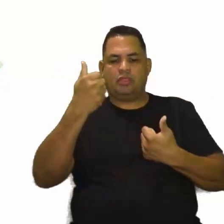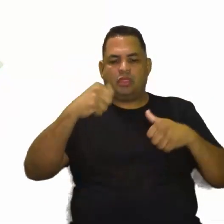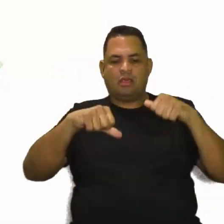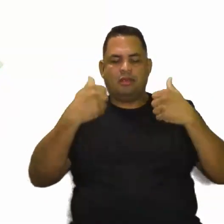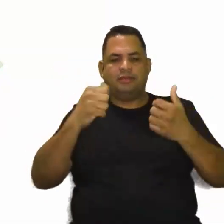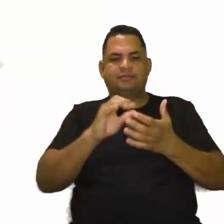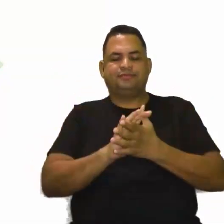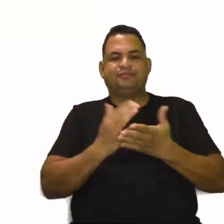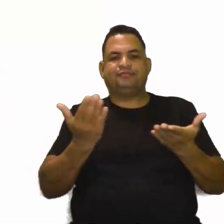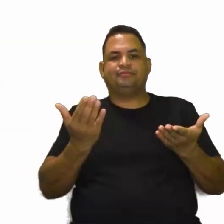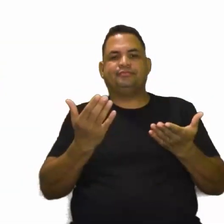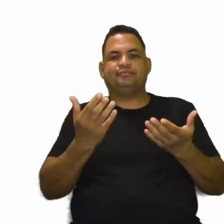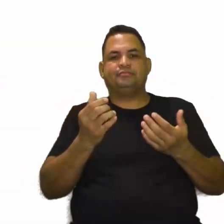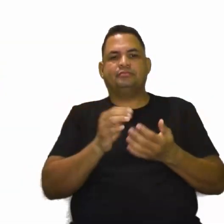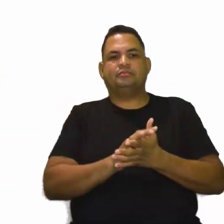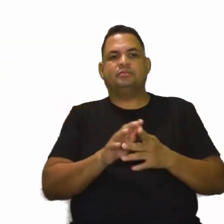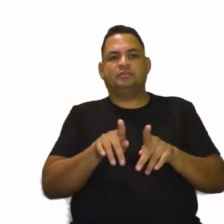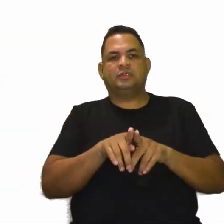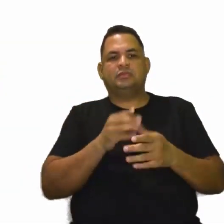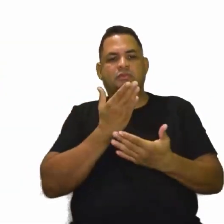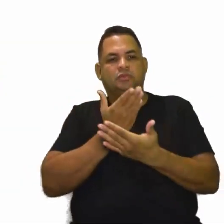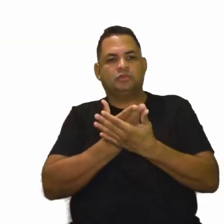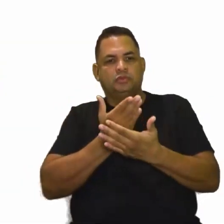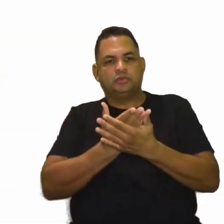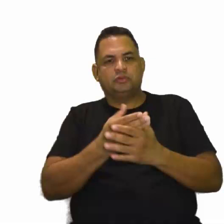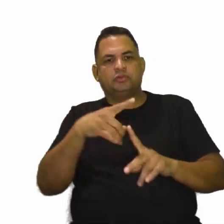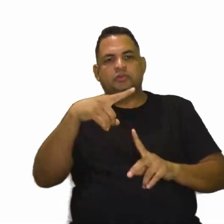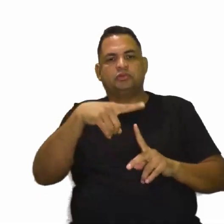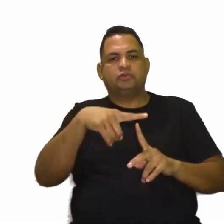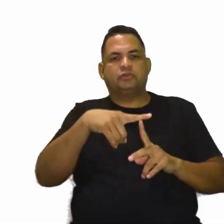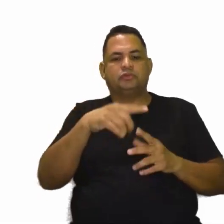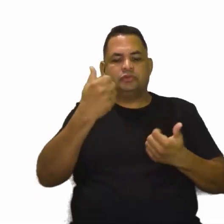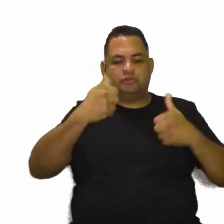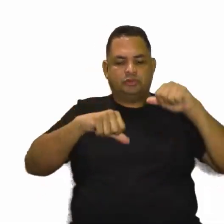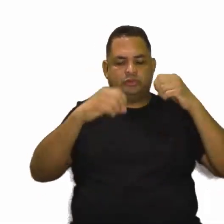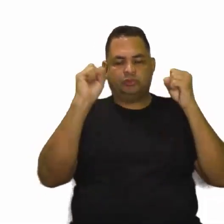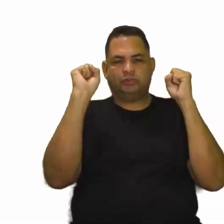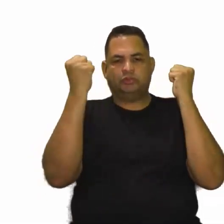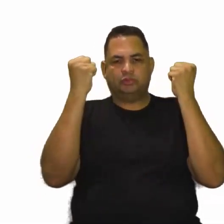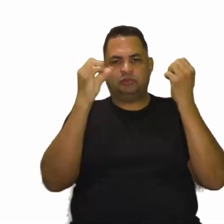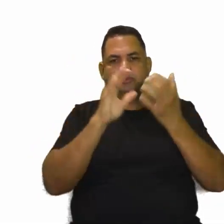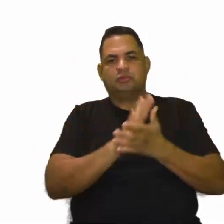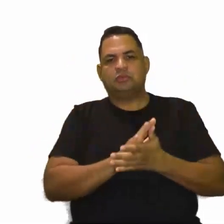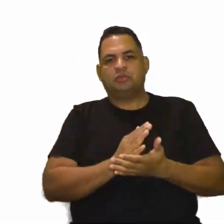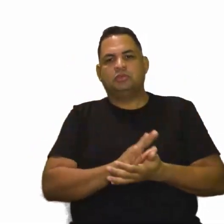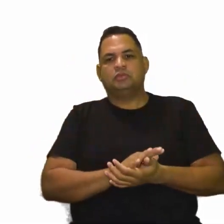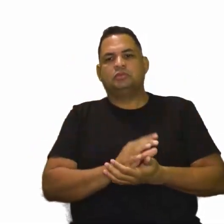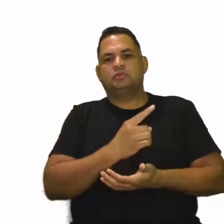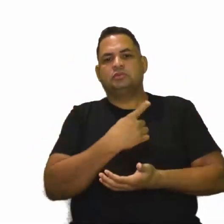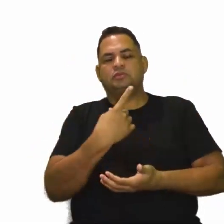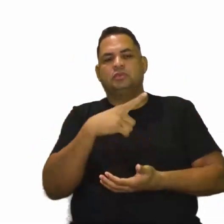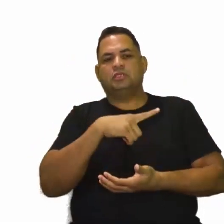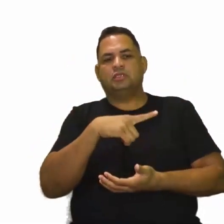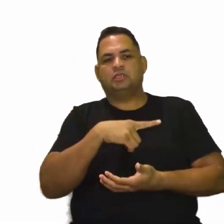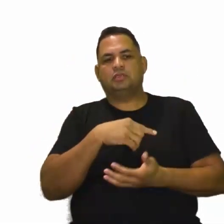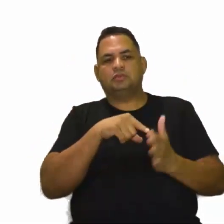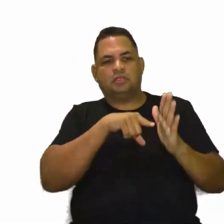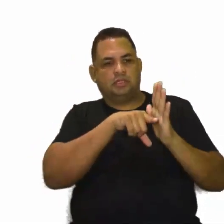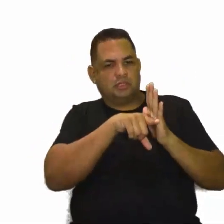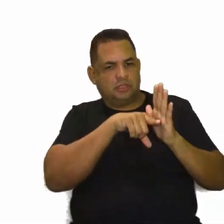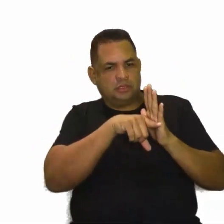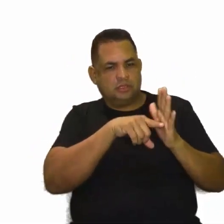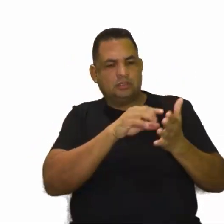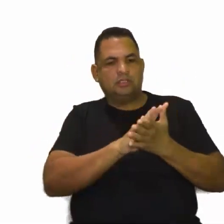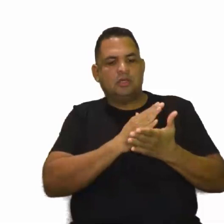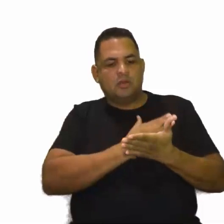avaliação física. Nós também estudamos os tipos de avaliação física. E aí nós temos o diagnóstico,